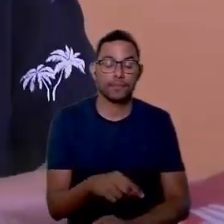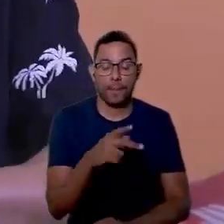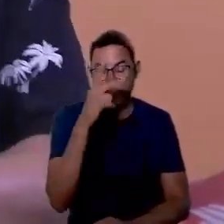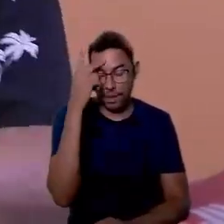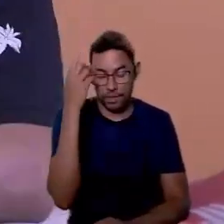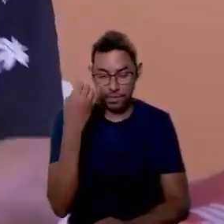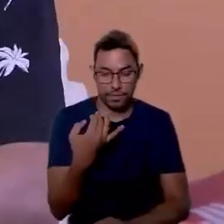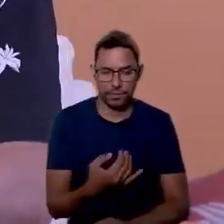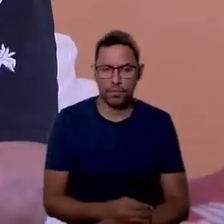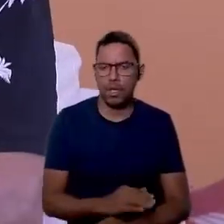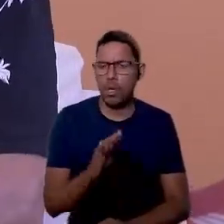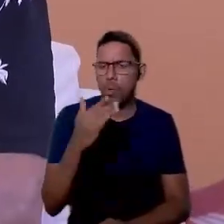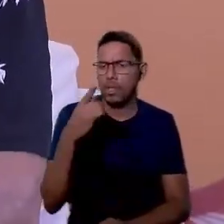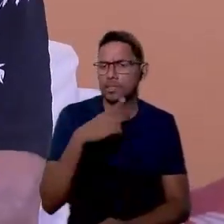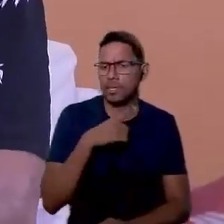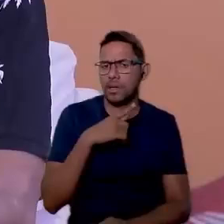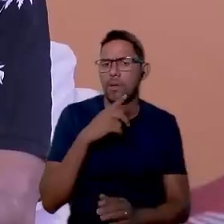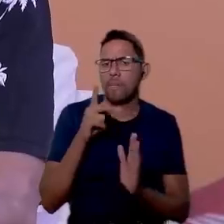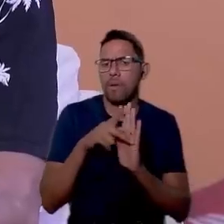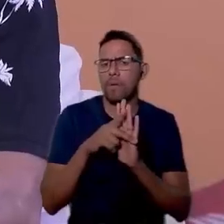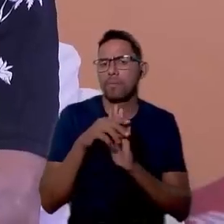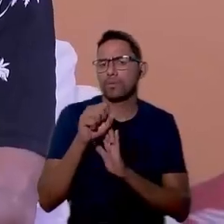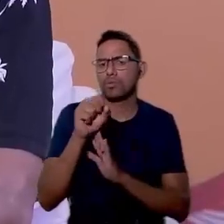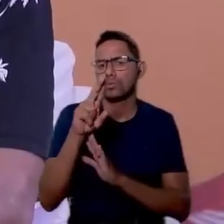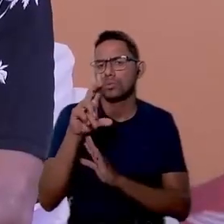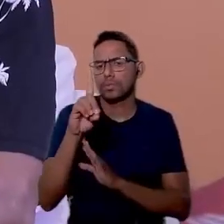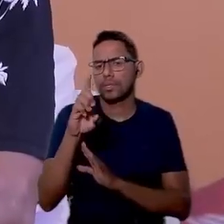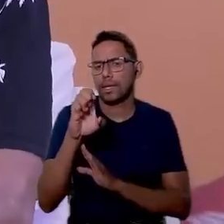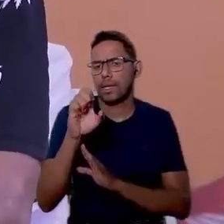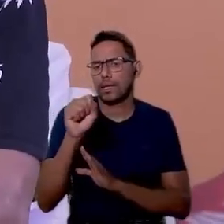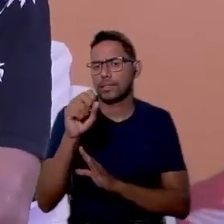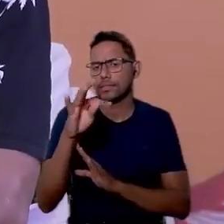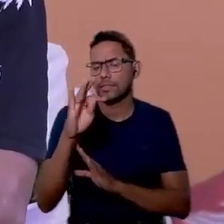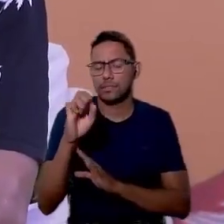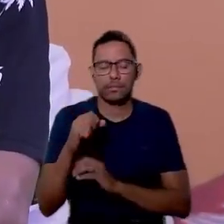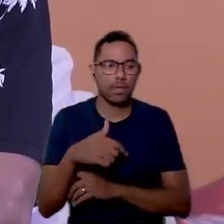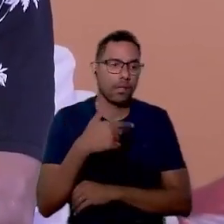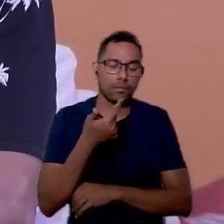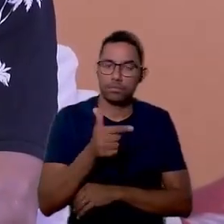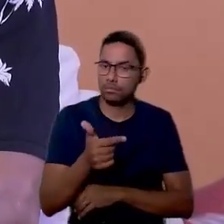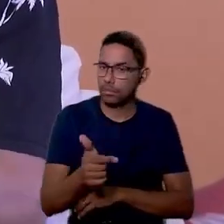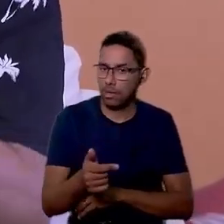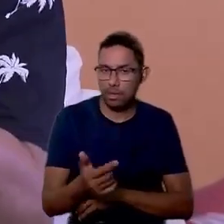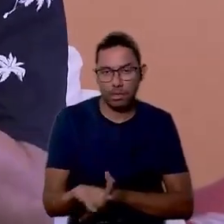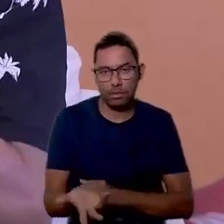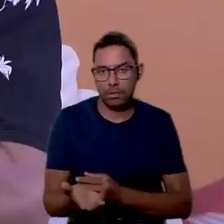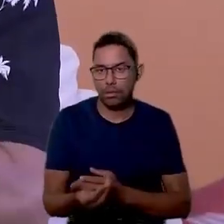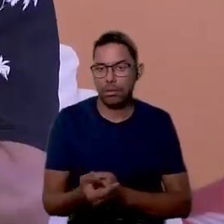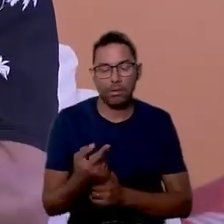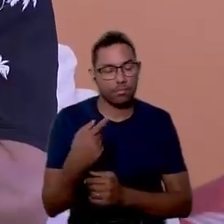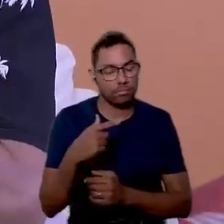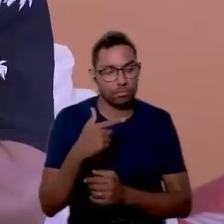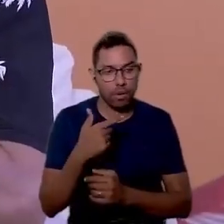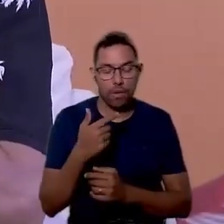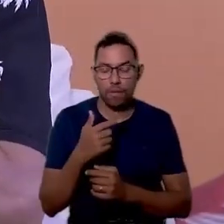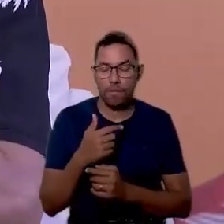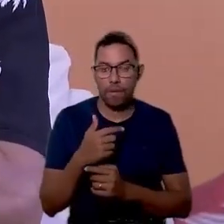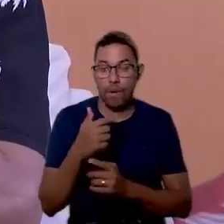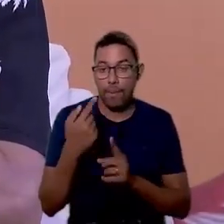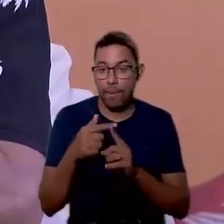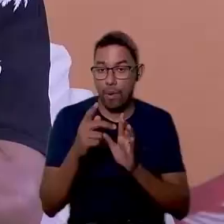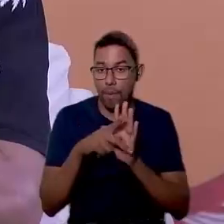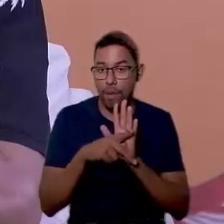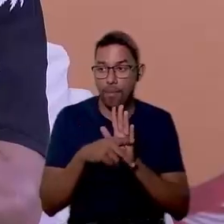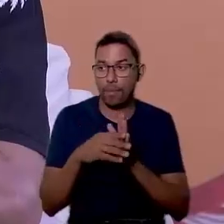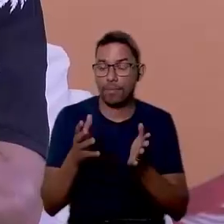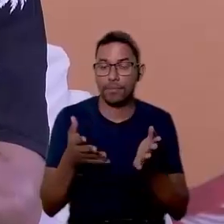pessoas dizem assim, e quando é que vai ter o programa Rouanet Sudeste? Eu disse, não vai ter o programa Rouanet Sudeste, porque os programas especiais são